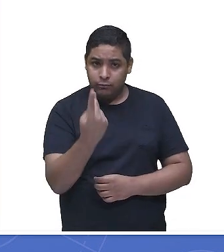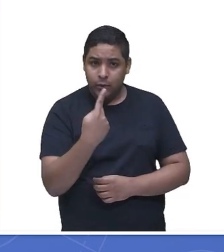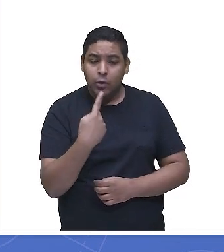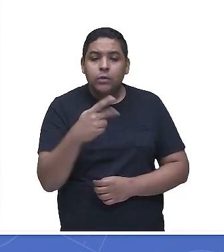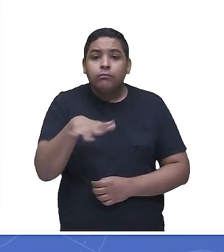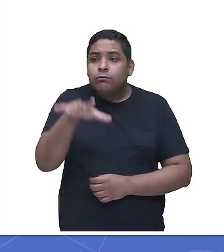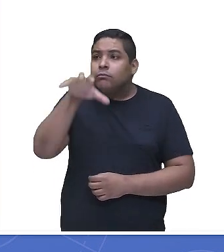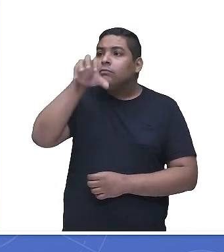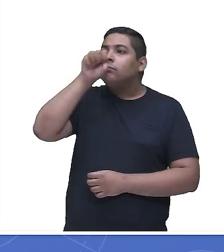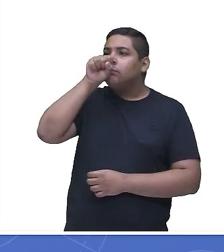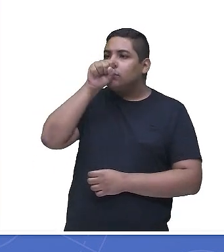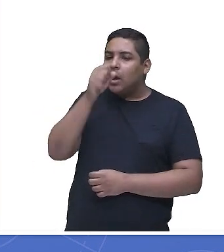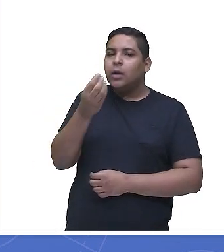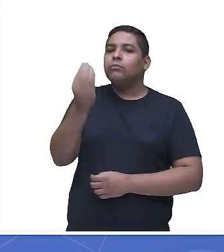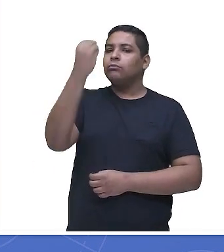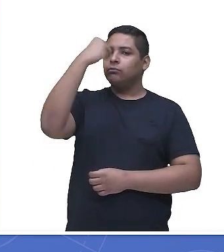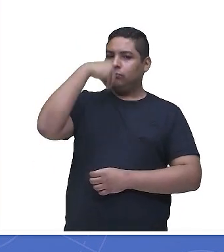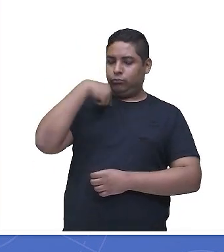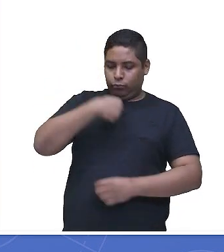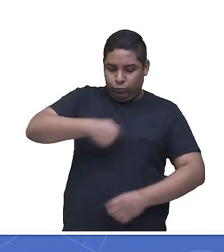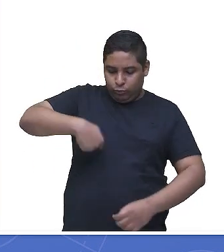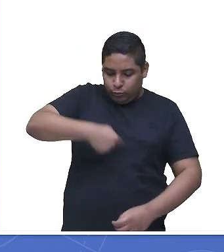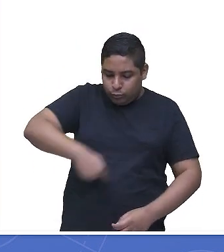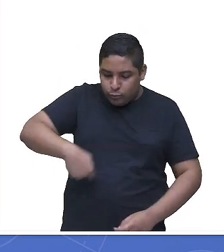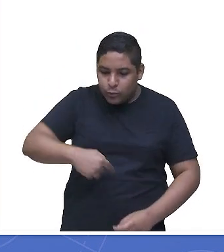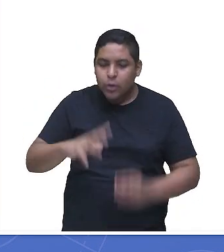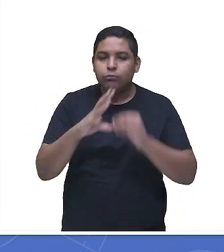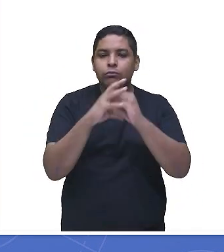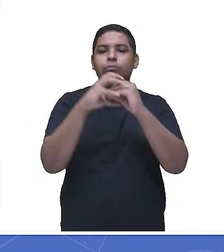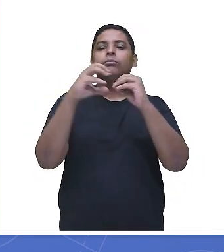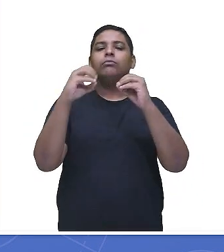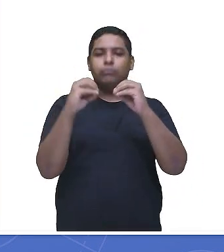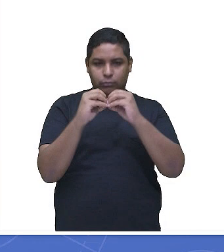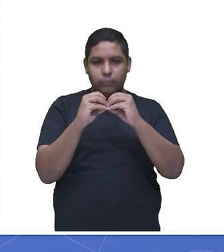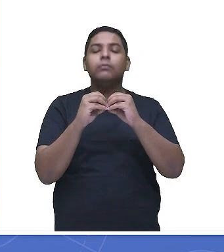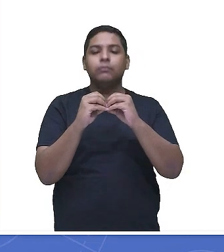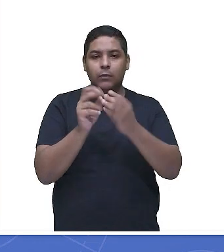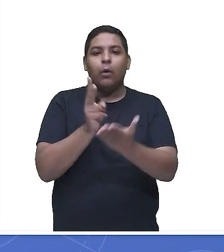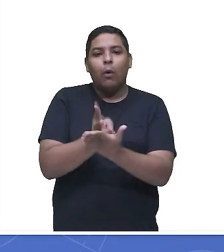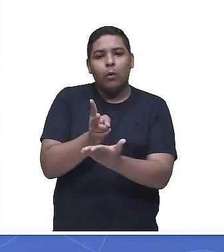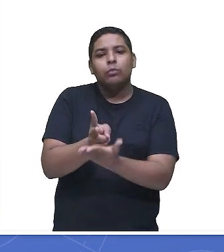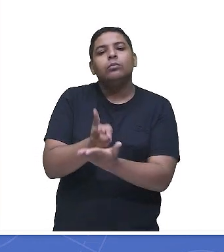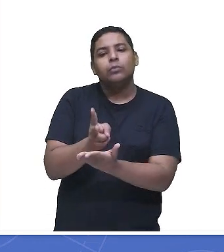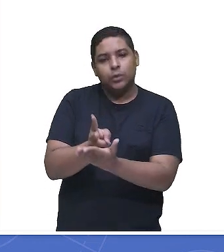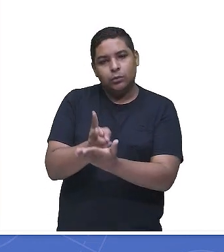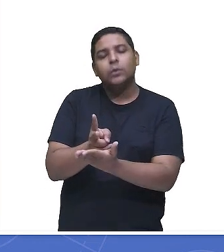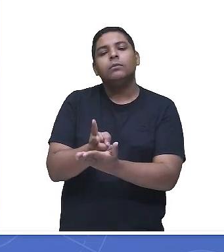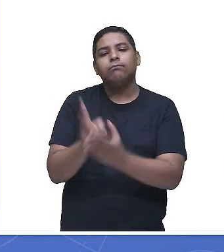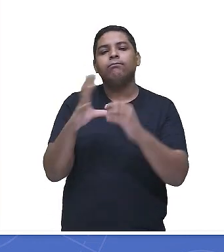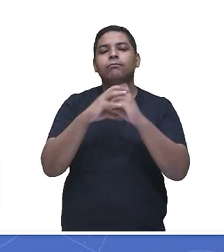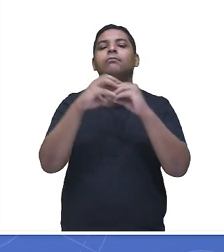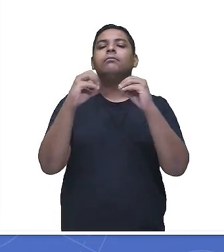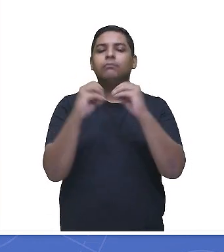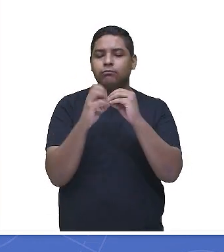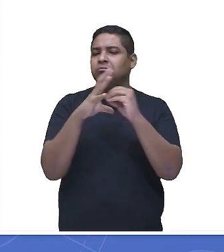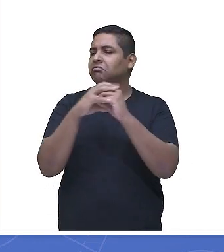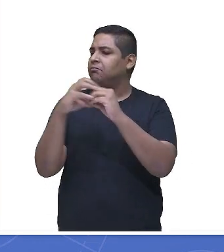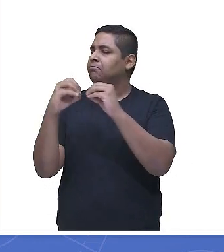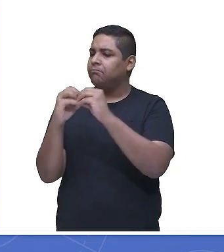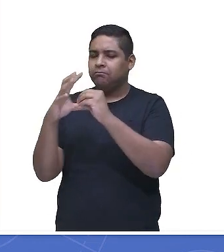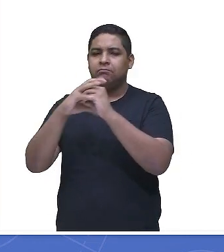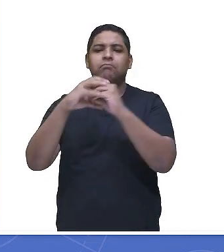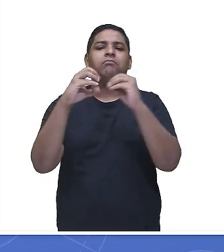respiramos, nós digerimos, as nossas células se multiplicam, sim, as nossas células estão se multiplicando o tempo todo,